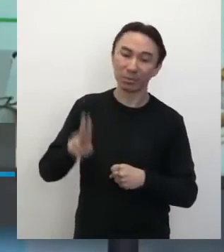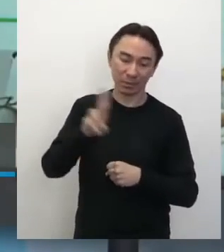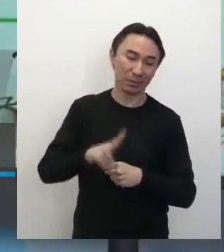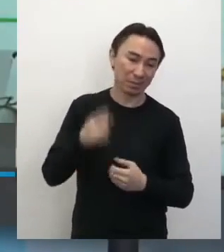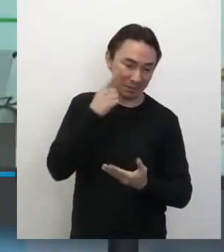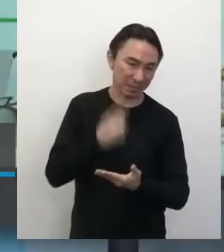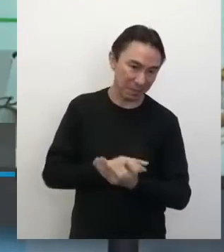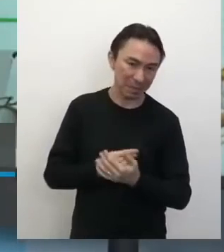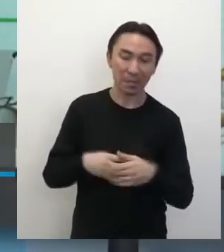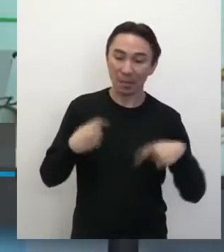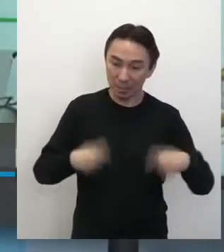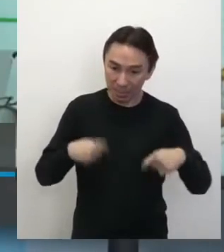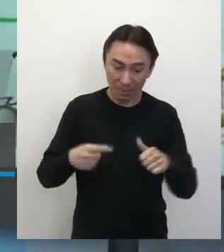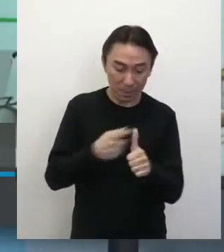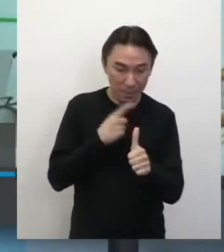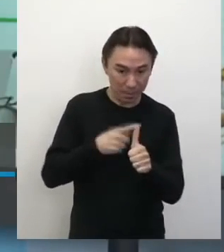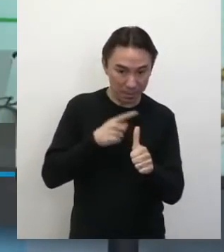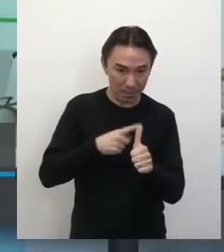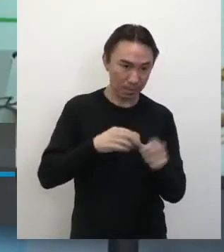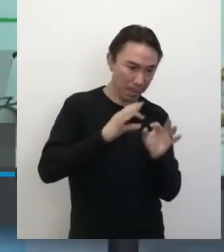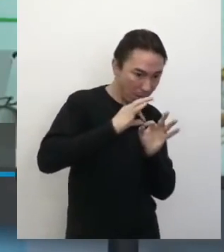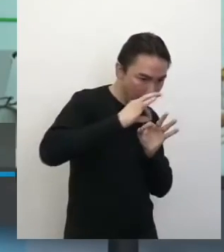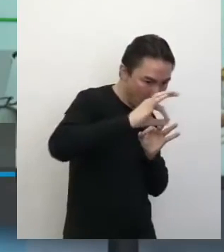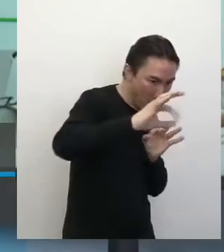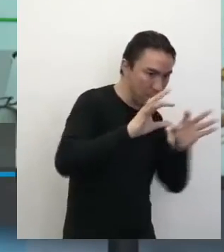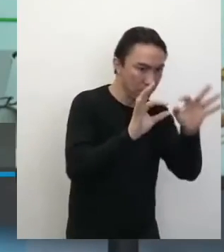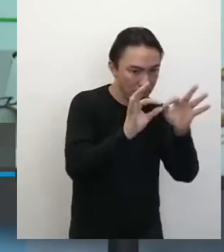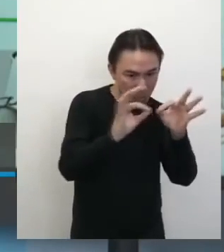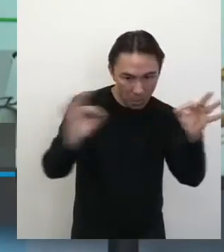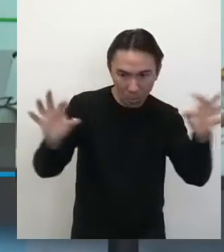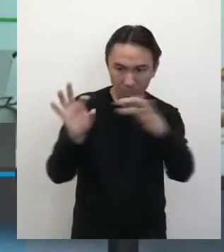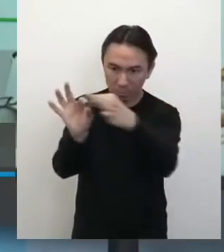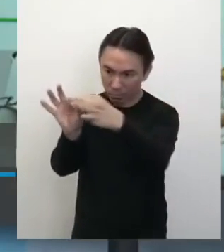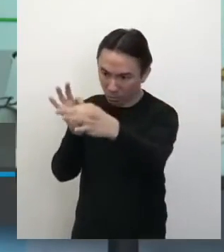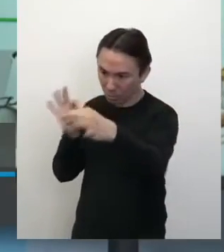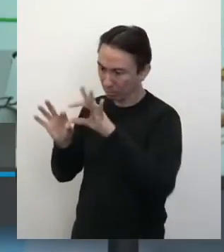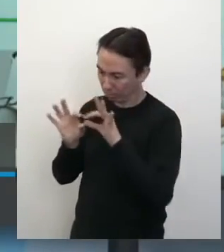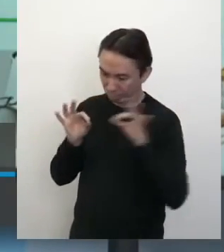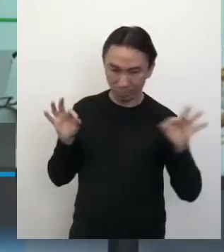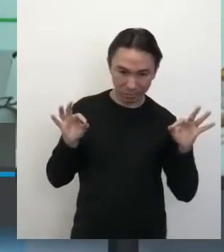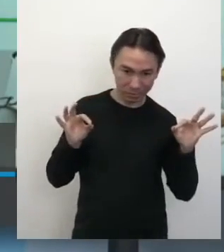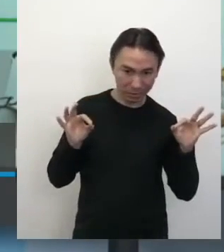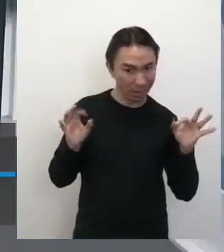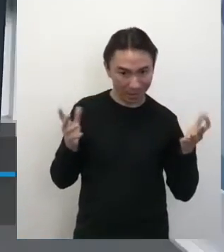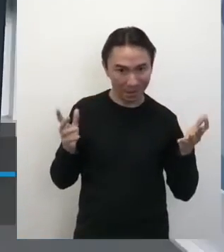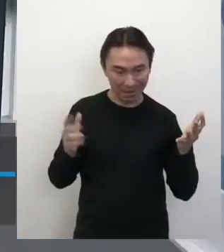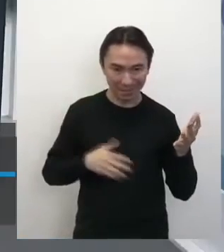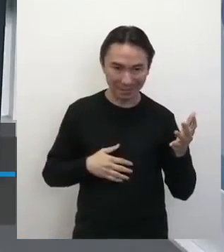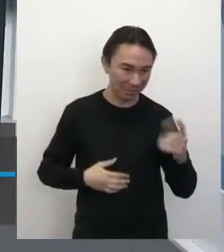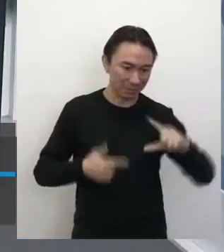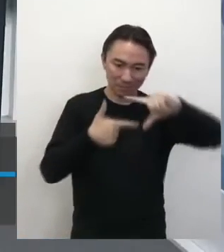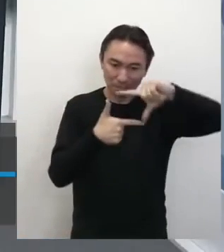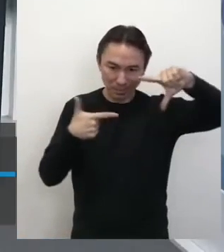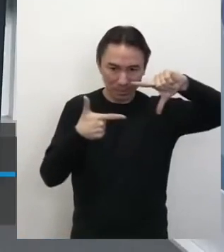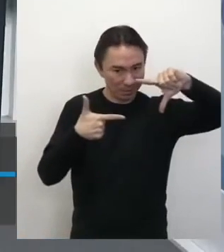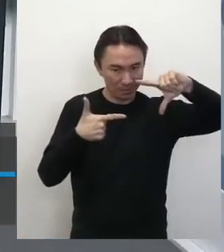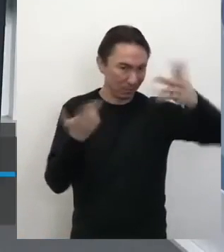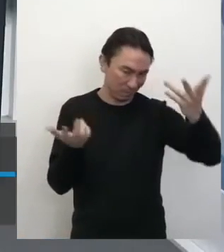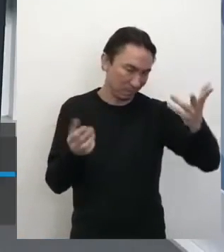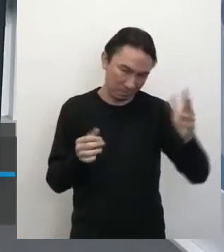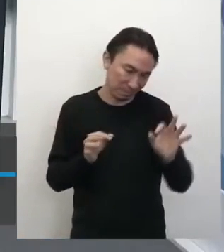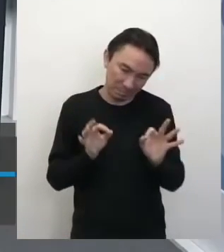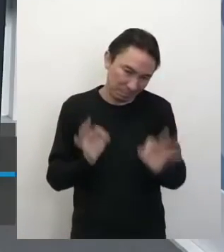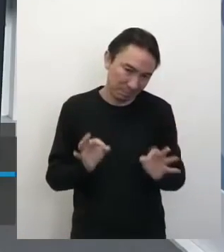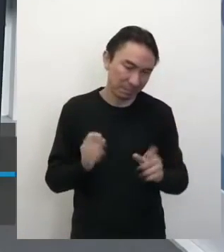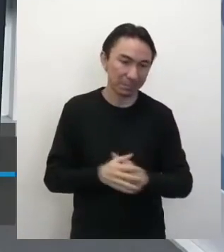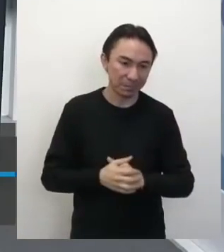para depois fazer o produto entre essas dimensões, quando nós estivermos falando de retângulos principalmente, né, Jonas? Isso mesmo. Inclusive, hoje em dia,